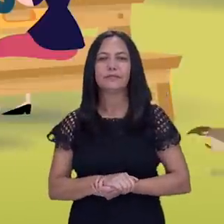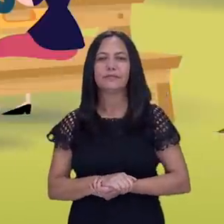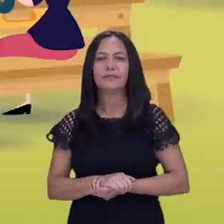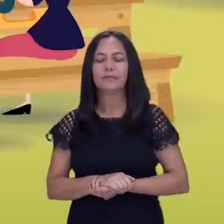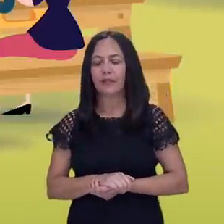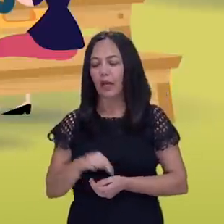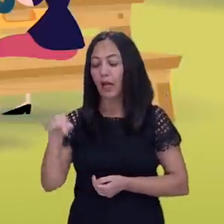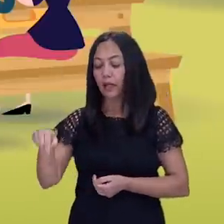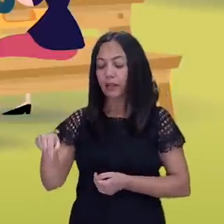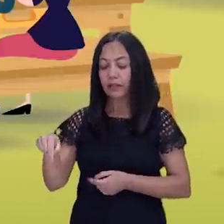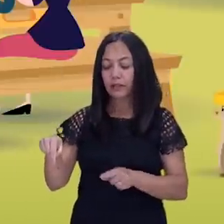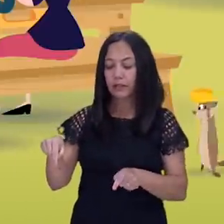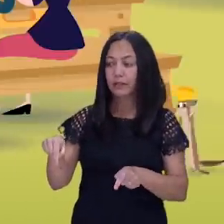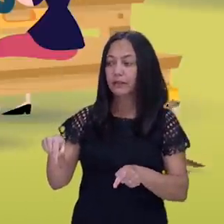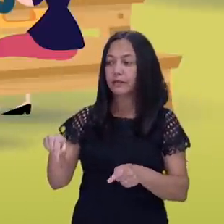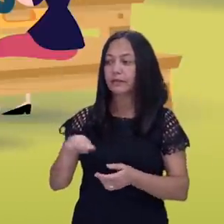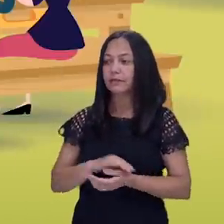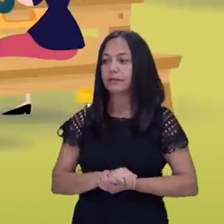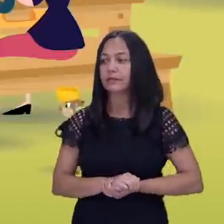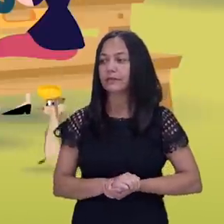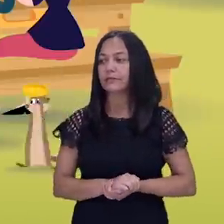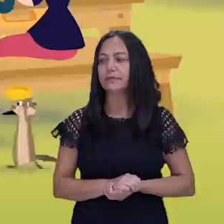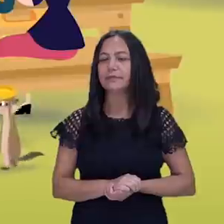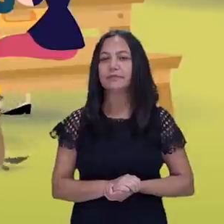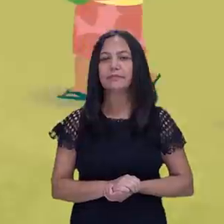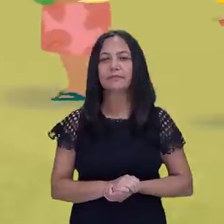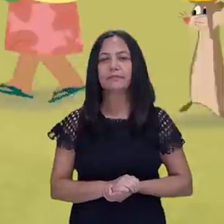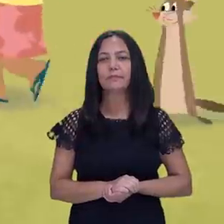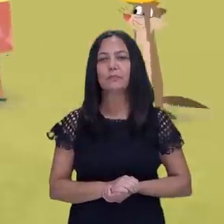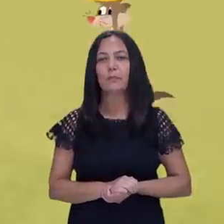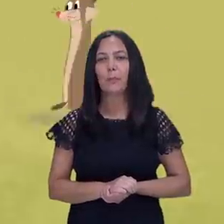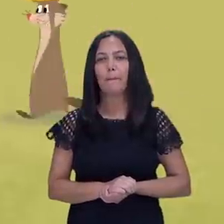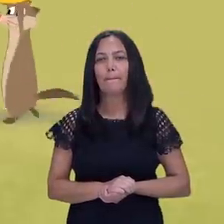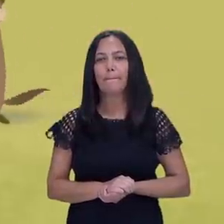Aqui. Valeu.